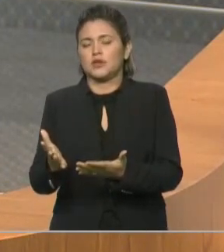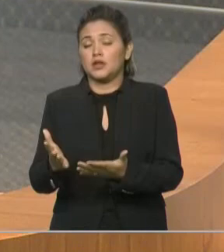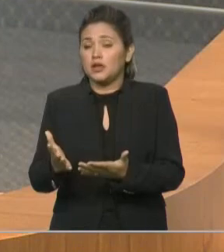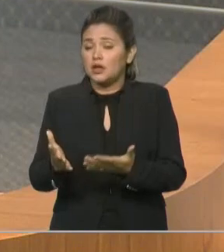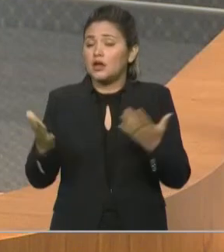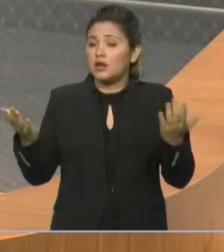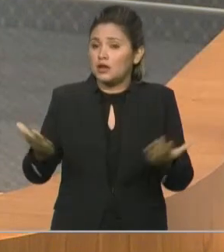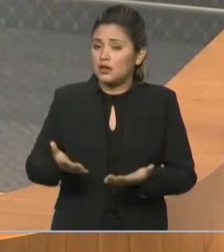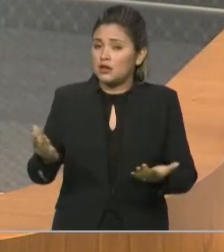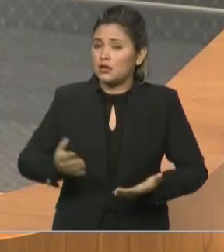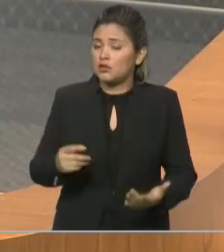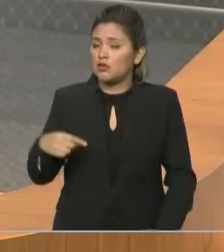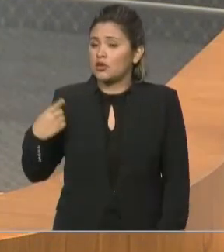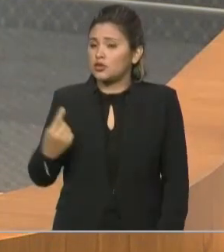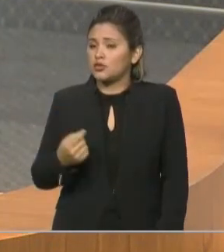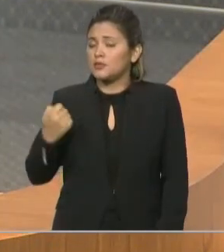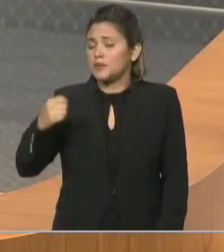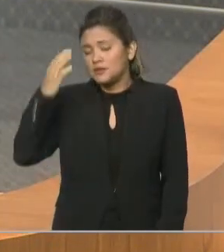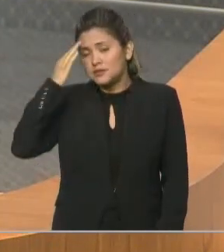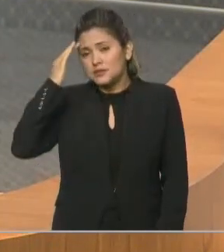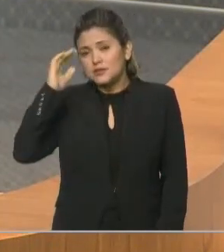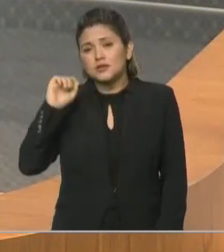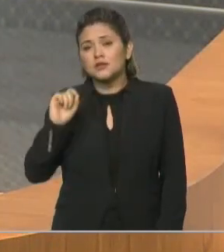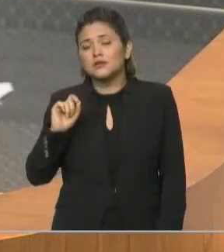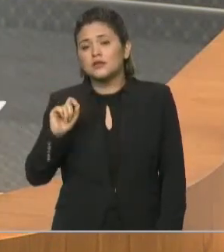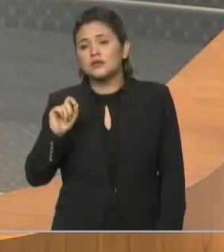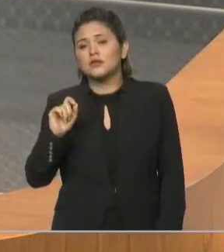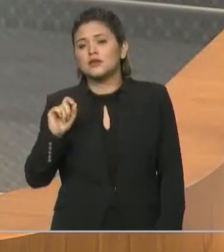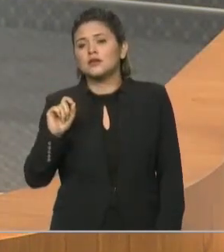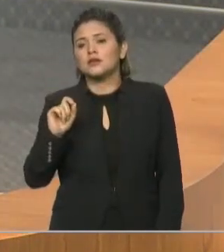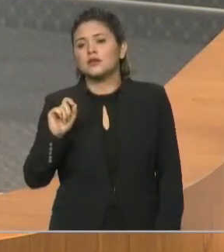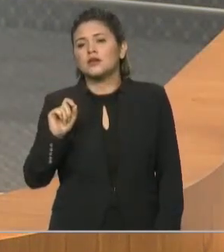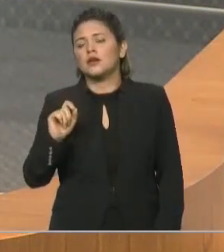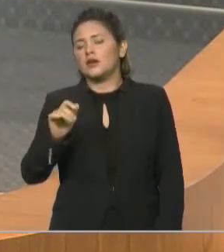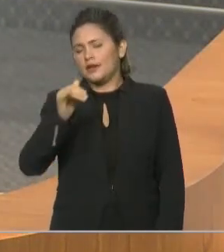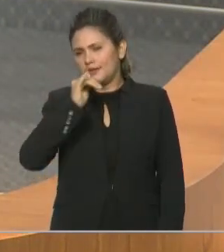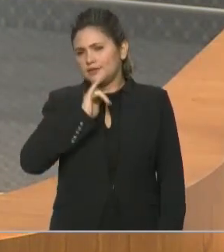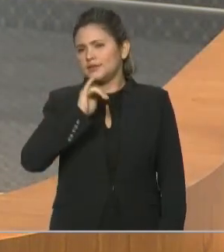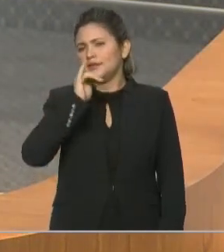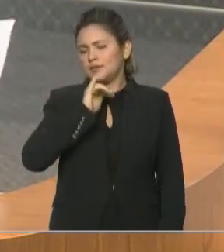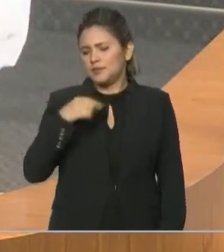cobrado, abstraindo-se questão de governo ou de parlamento. Eu estou fazendo a nossa parte. Muito obrigado.